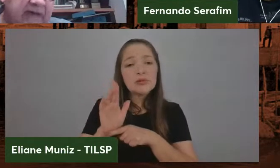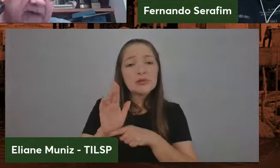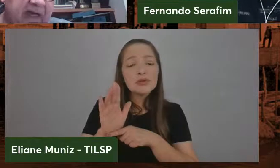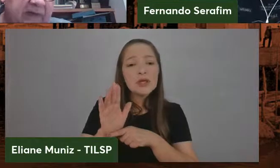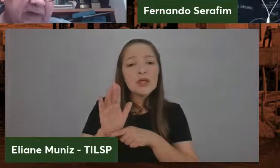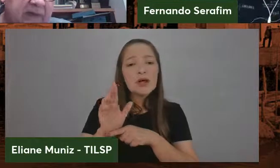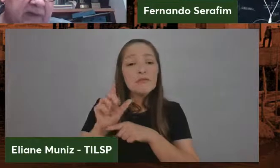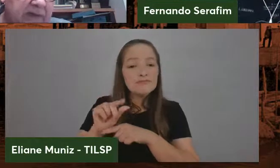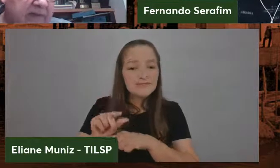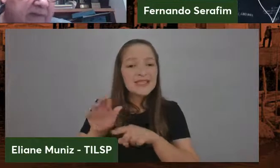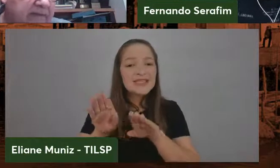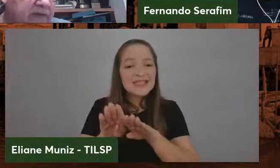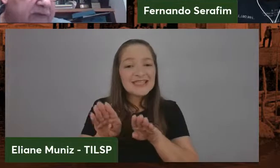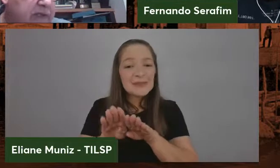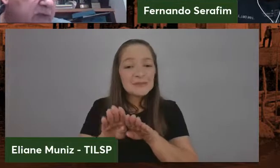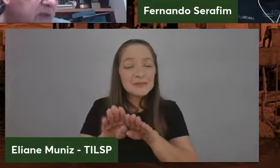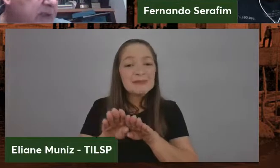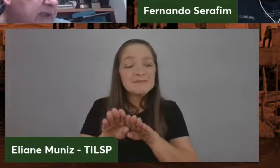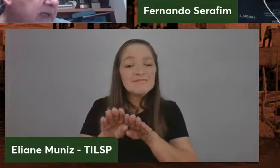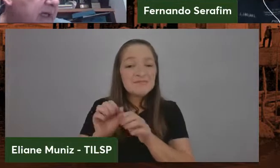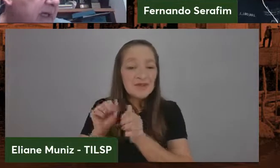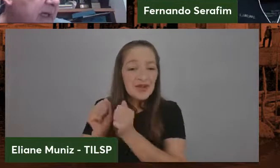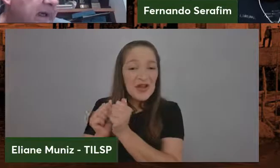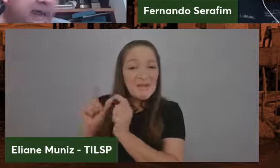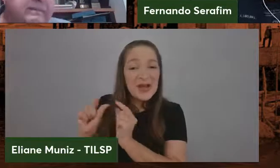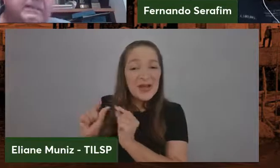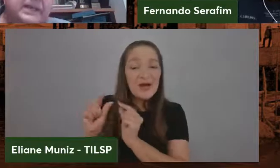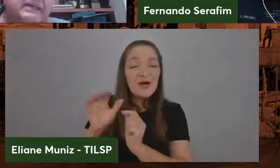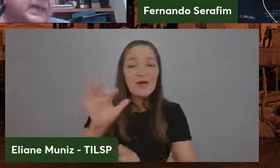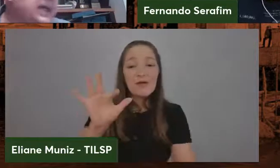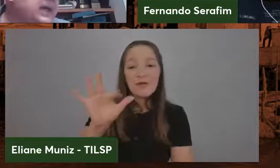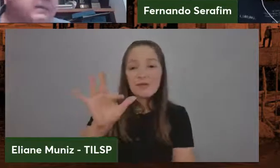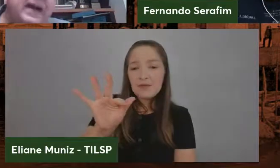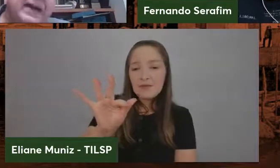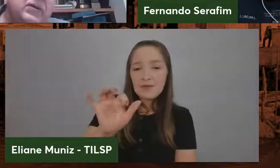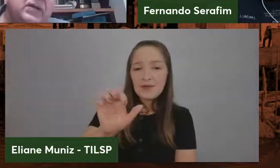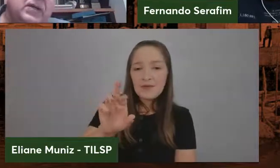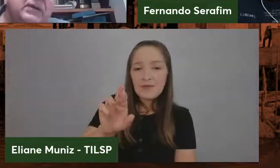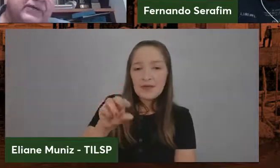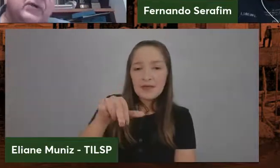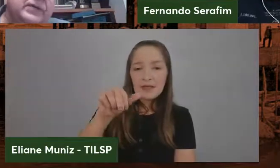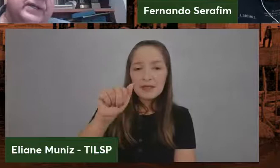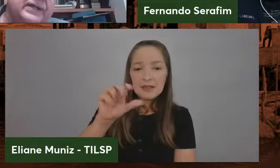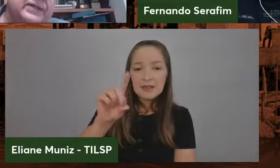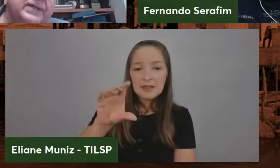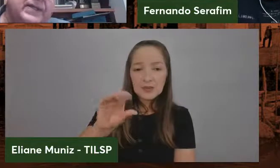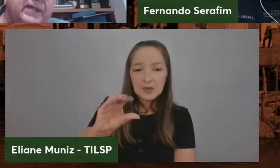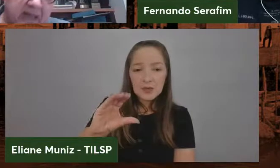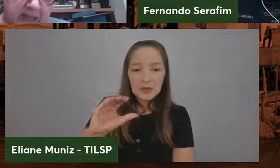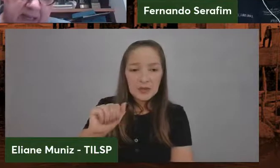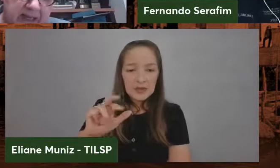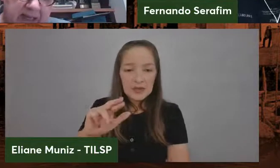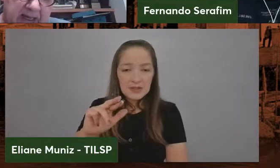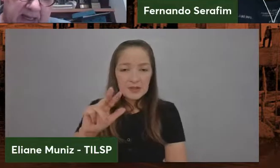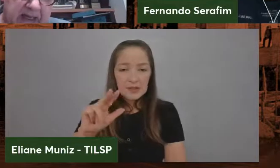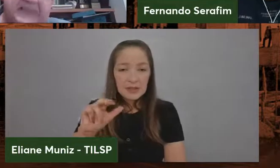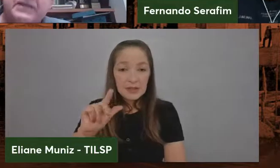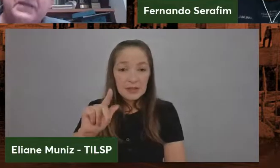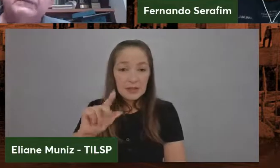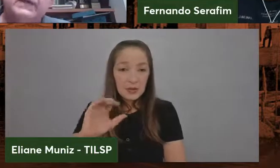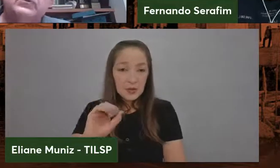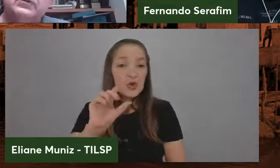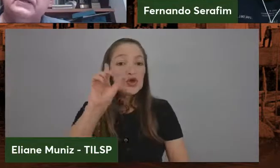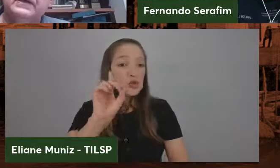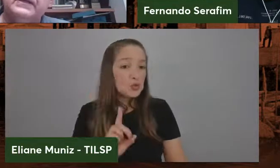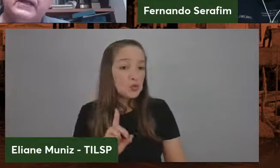Fernando Carvalho, que foi o diretor, e a Maria Camargo, que foi a roteirista, eles